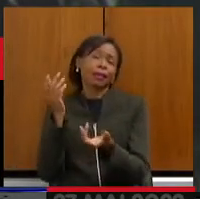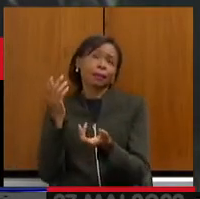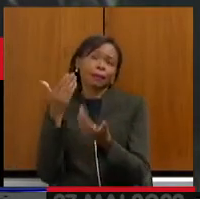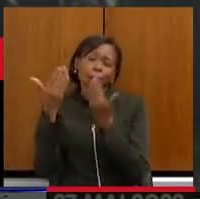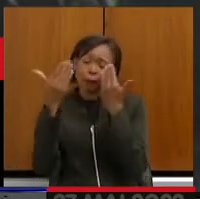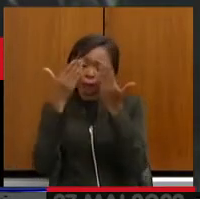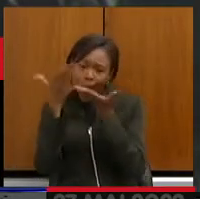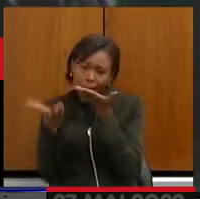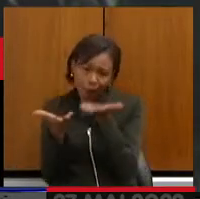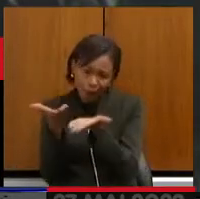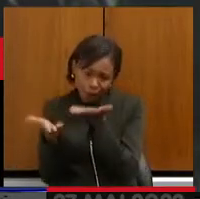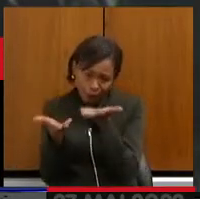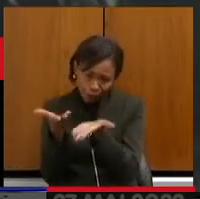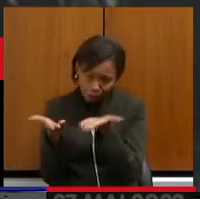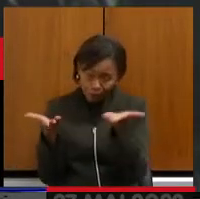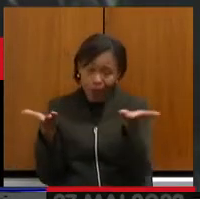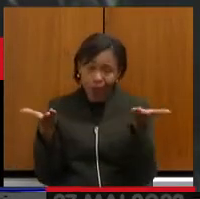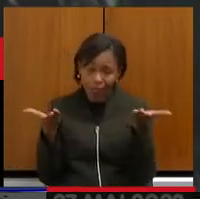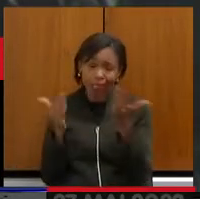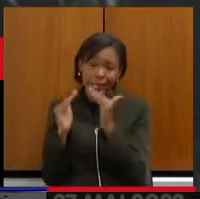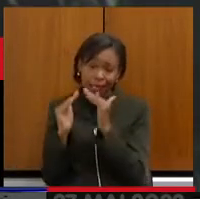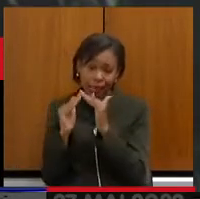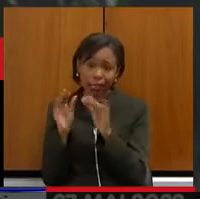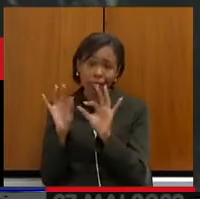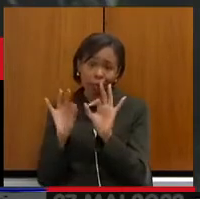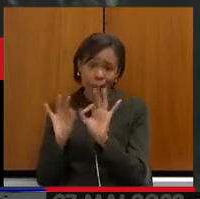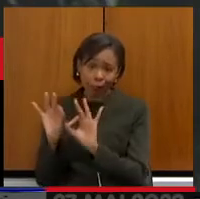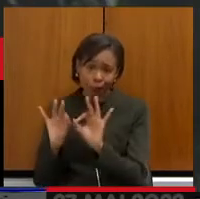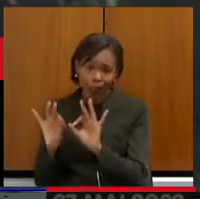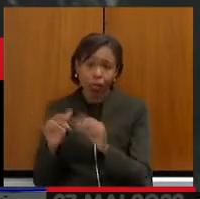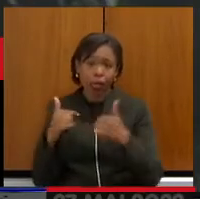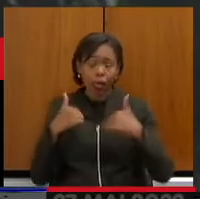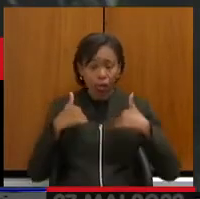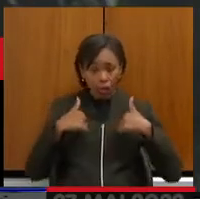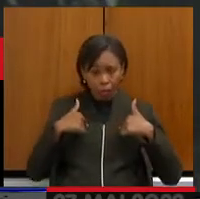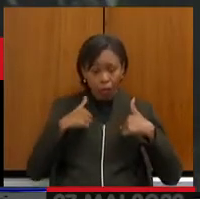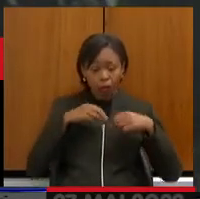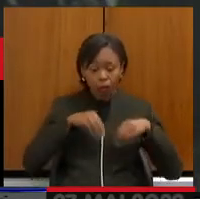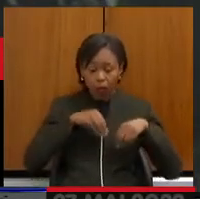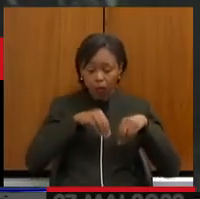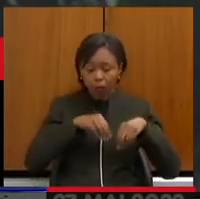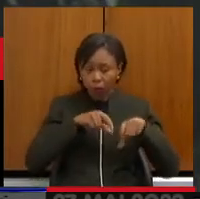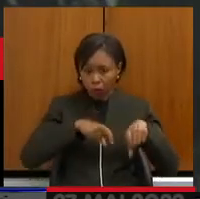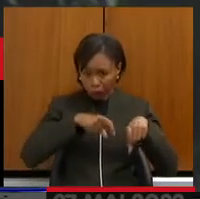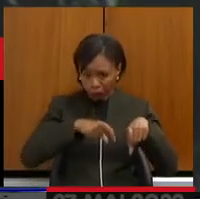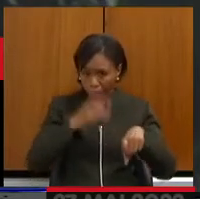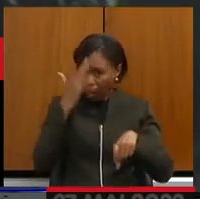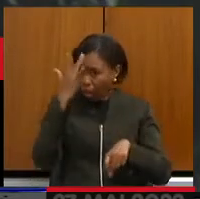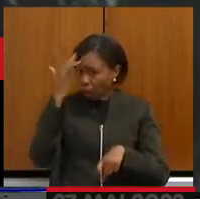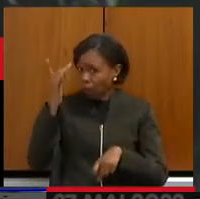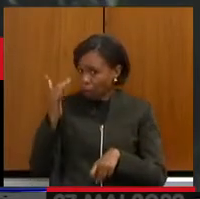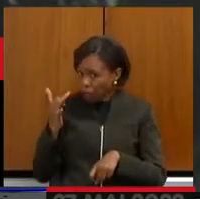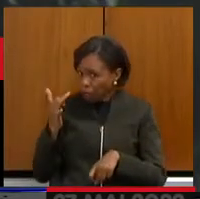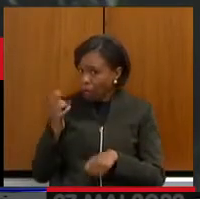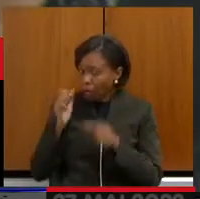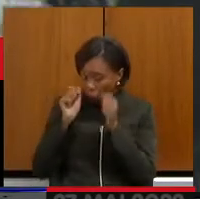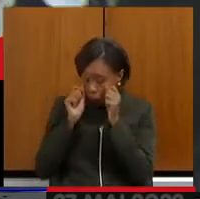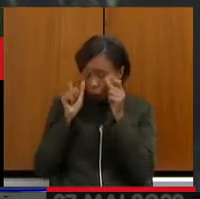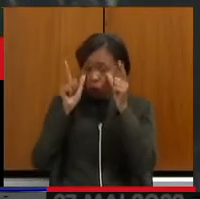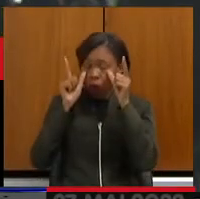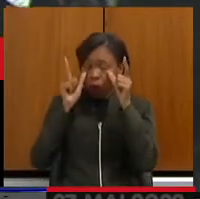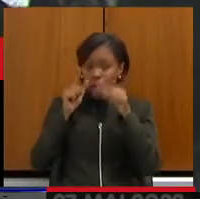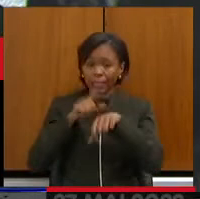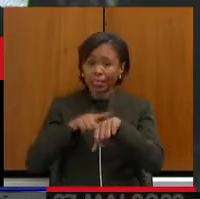cuidar para Além disso eu que sou agricultora ainda vou levantar amanhã as três horas da manhã